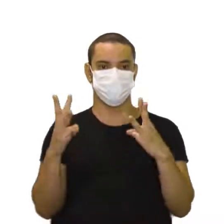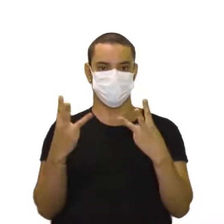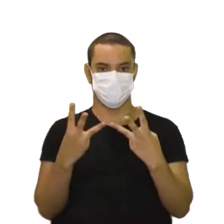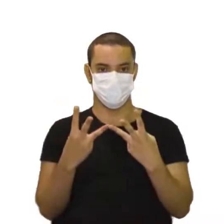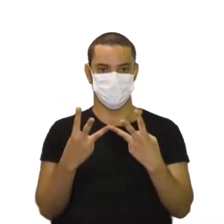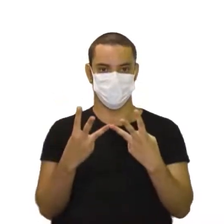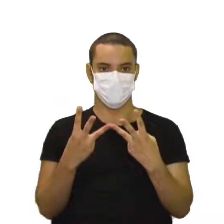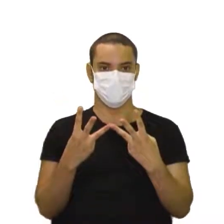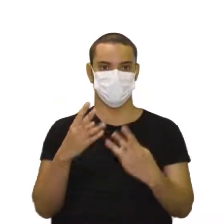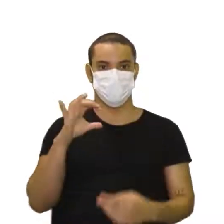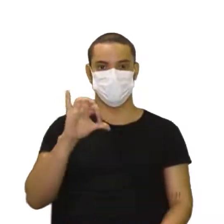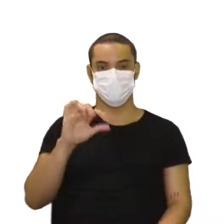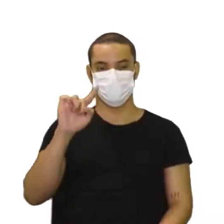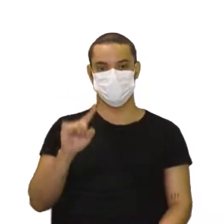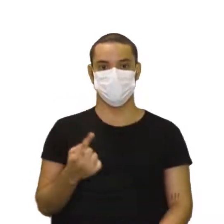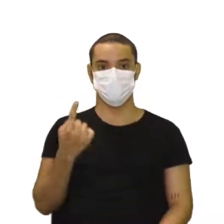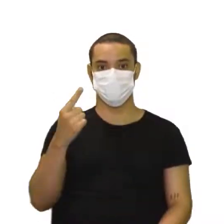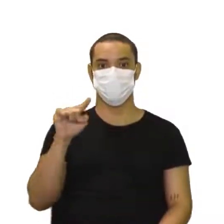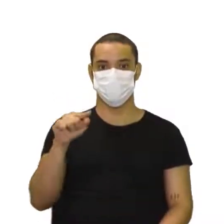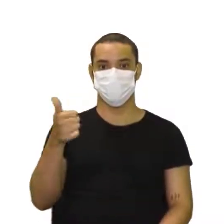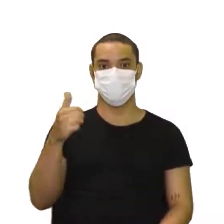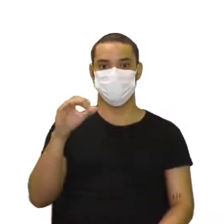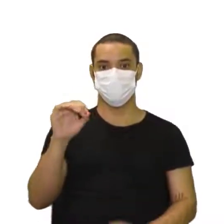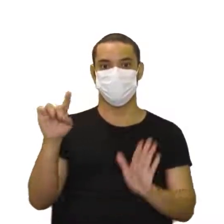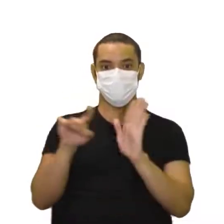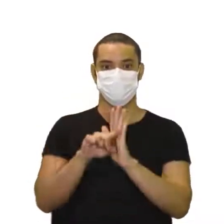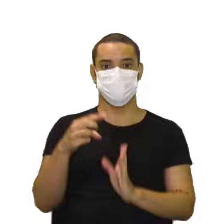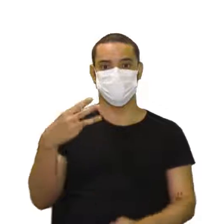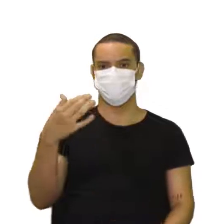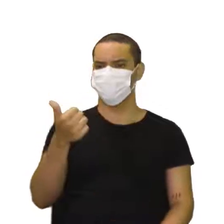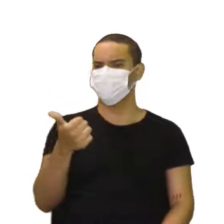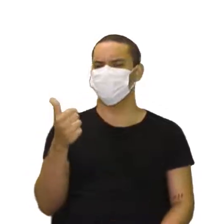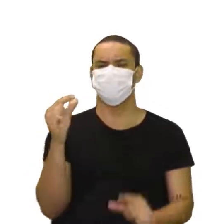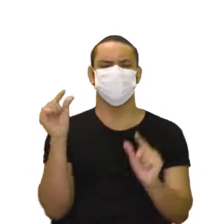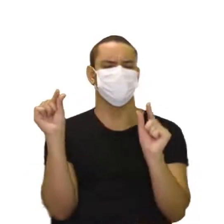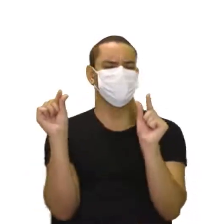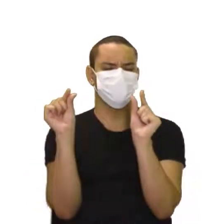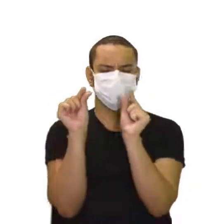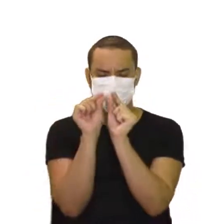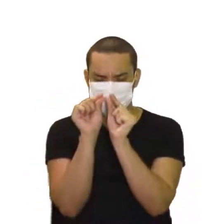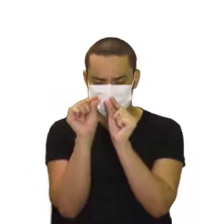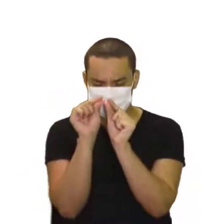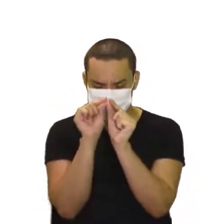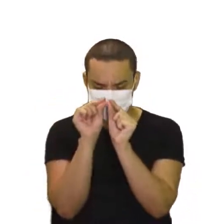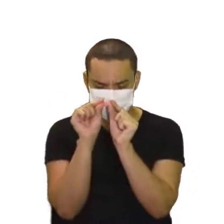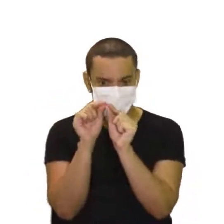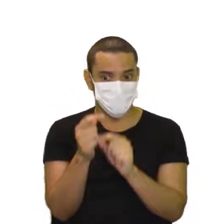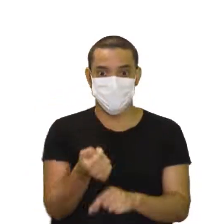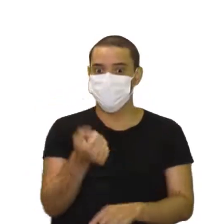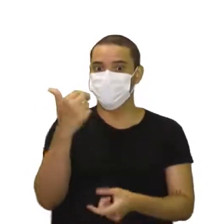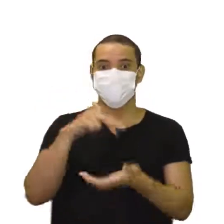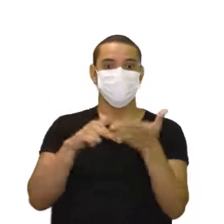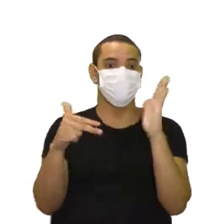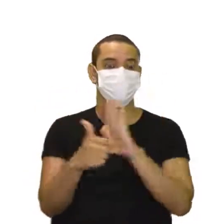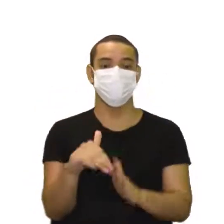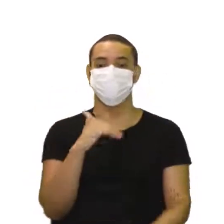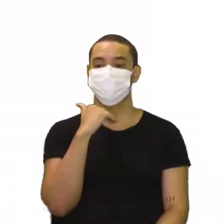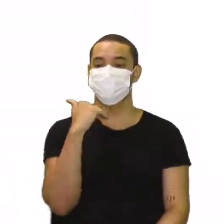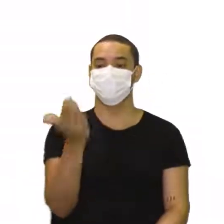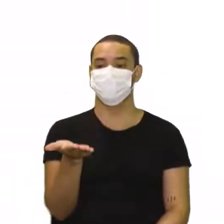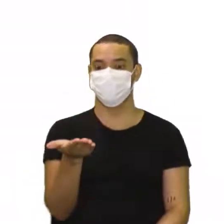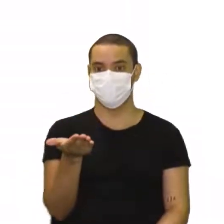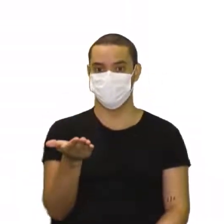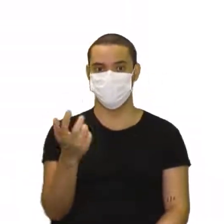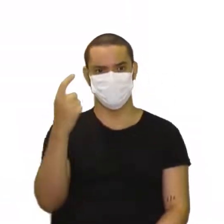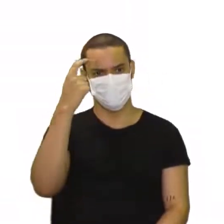elétron, olha só, muito, muito, mas muito pequena mesmo, como foi falado, praticamente insignificante, né? Achavam até